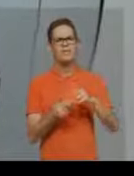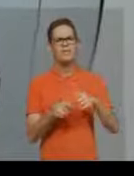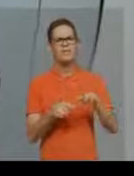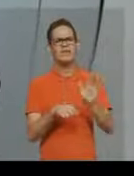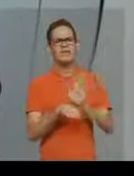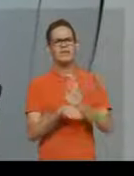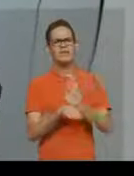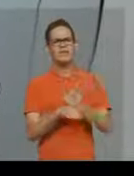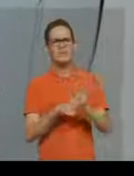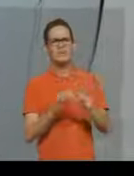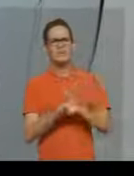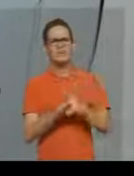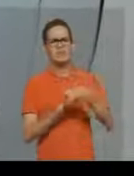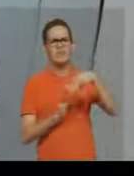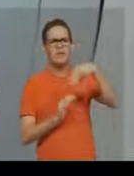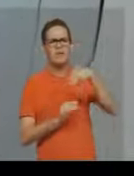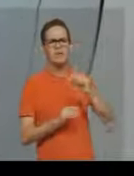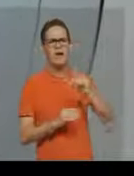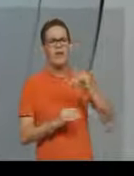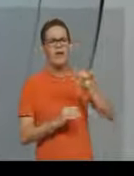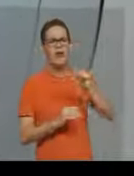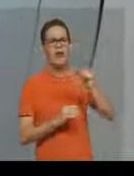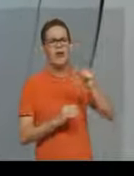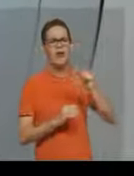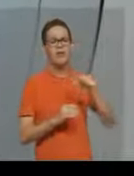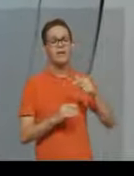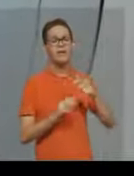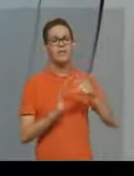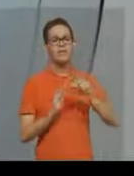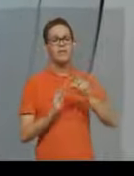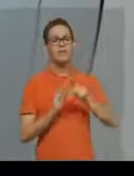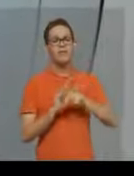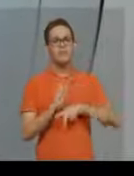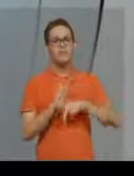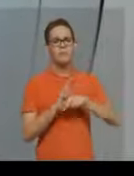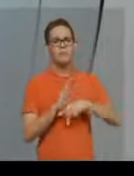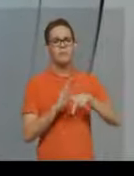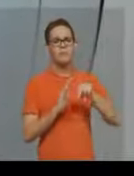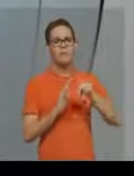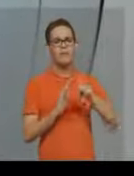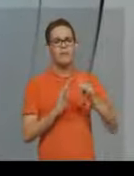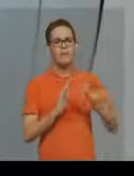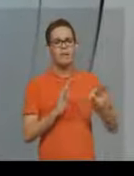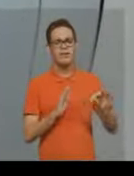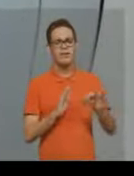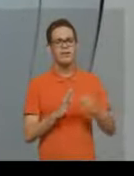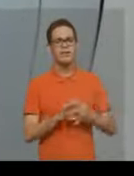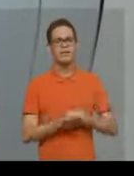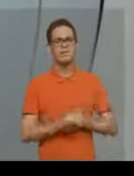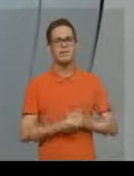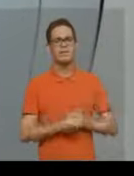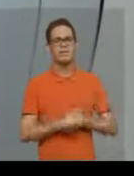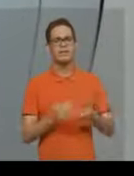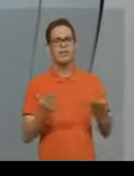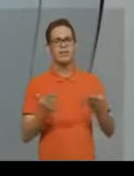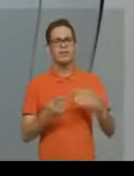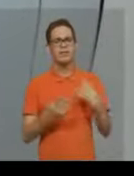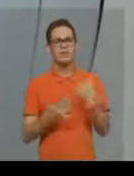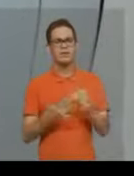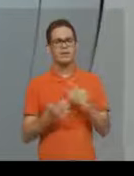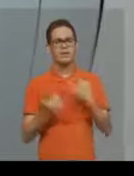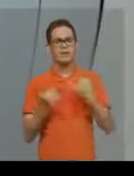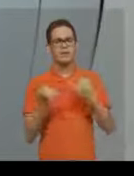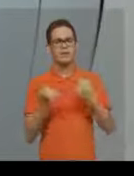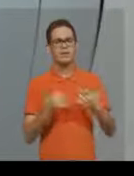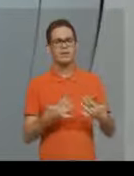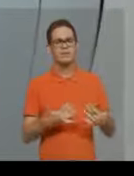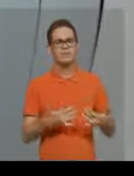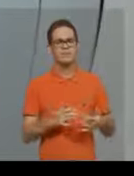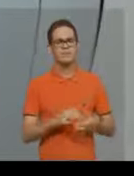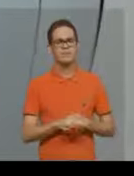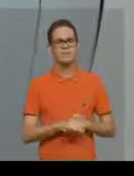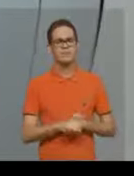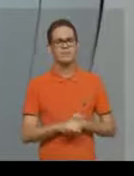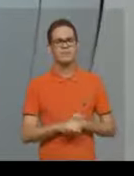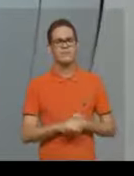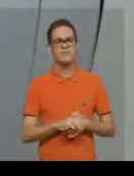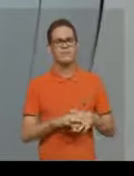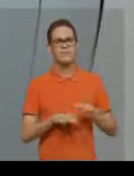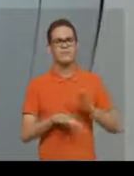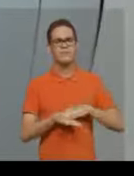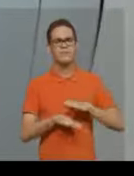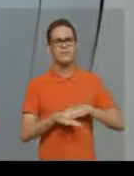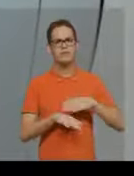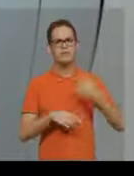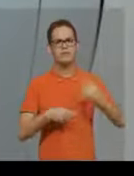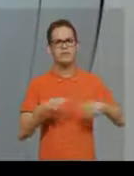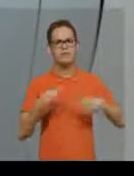histórias, tem biografia, tem vários gêneros. Mas eu acho assim, essa parte que é a parte